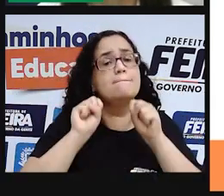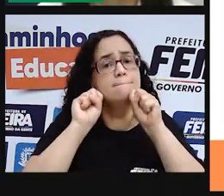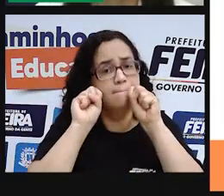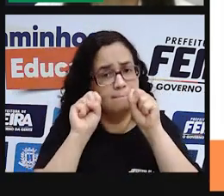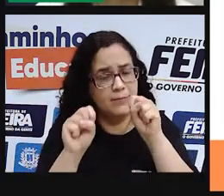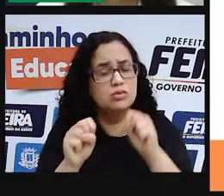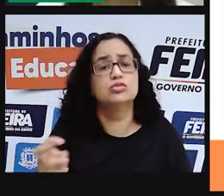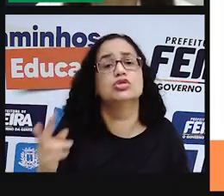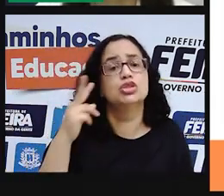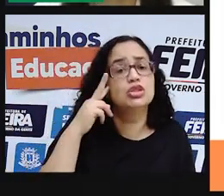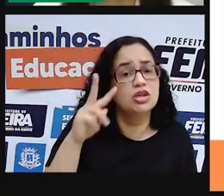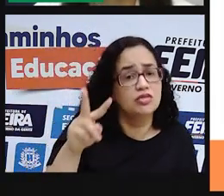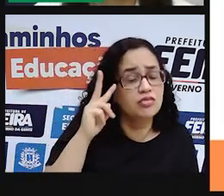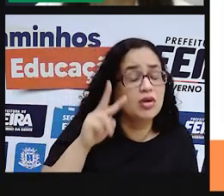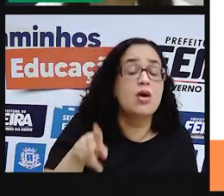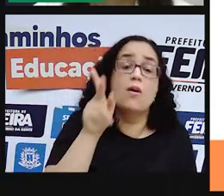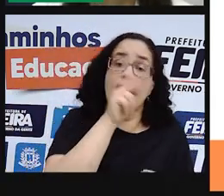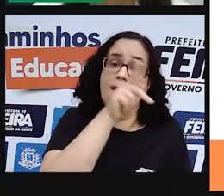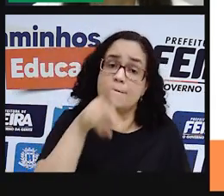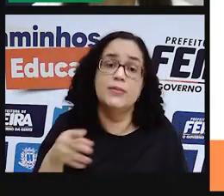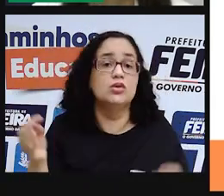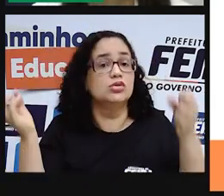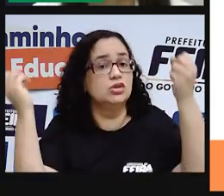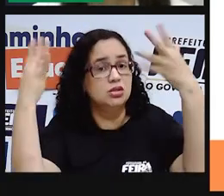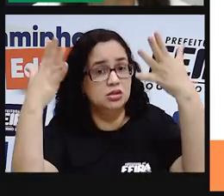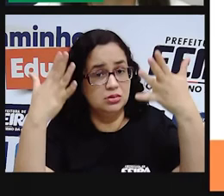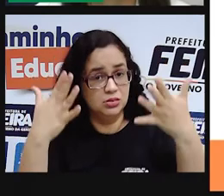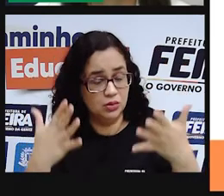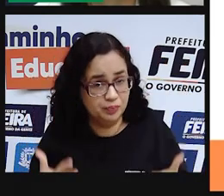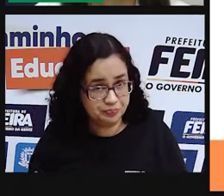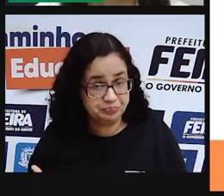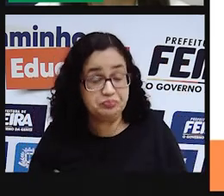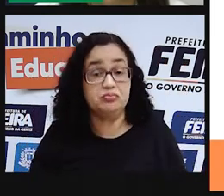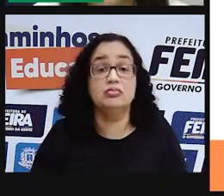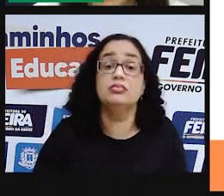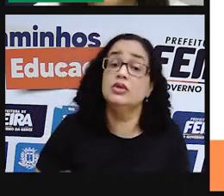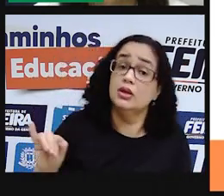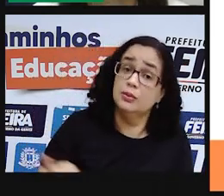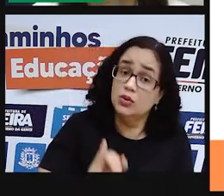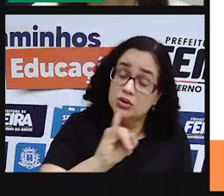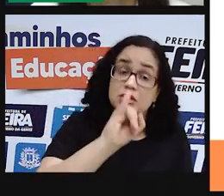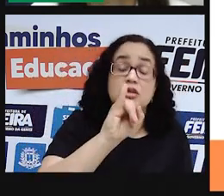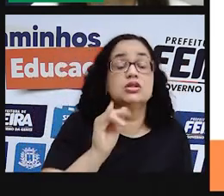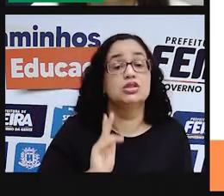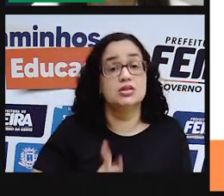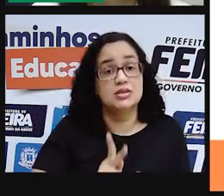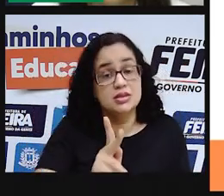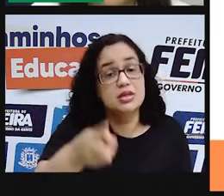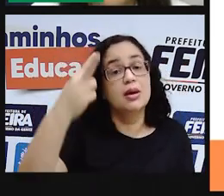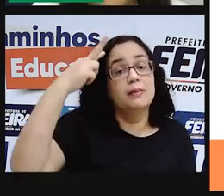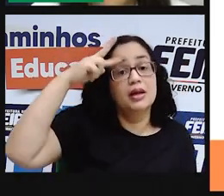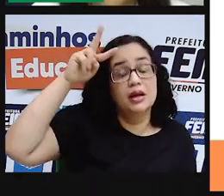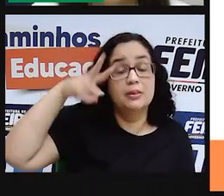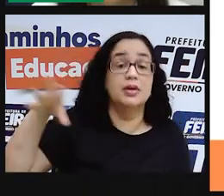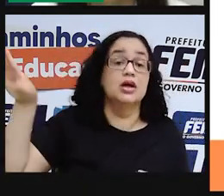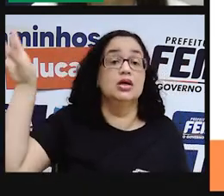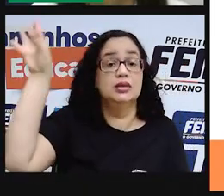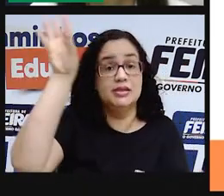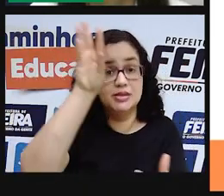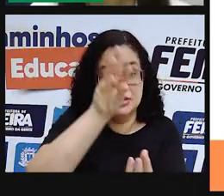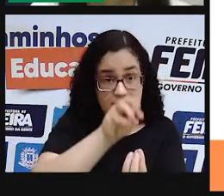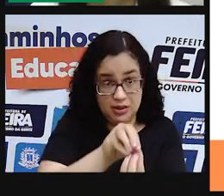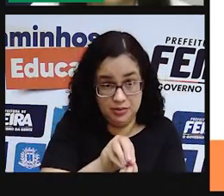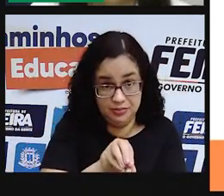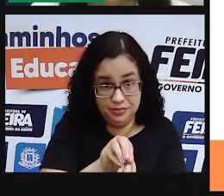resenha a gente já viu, a Pro já falou, né? Mas é importante a gente sempre lembrar que a resenha, ela